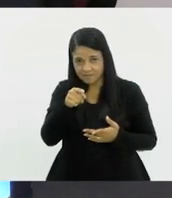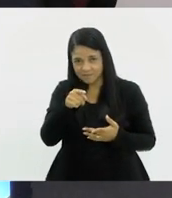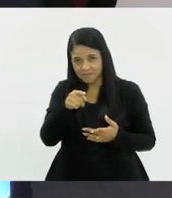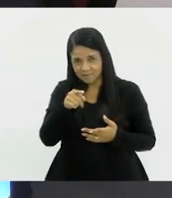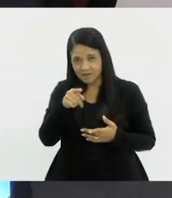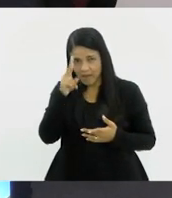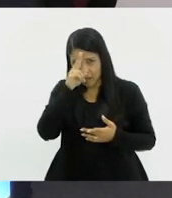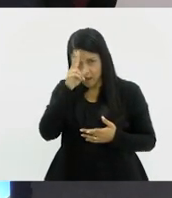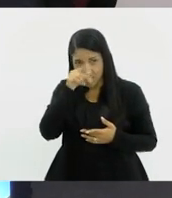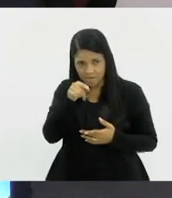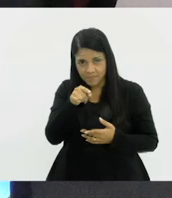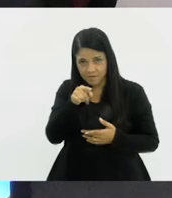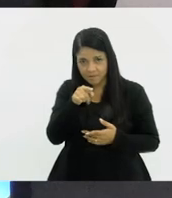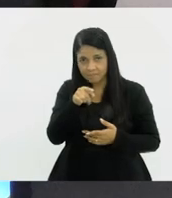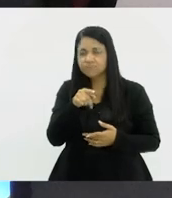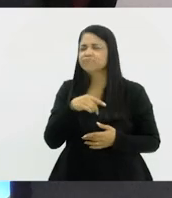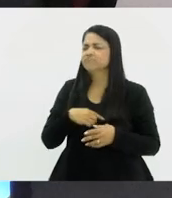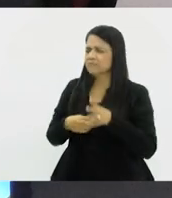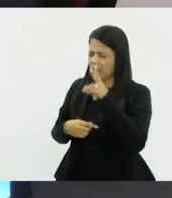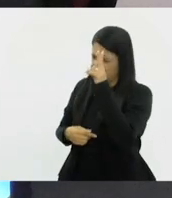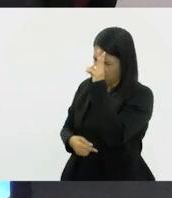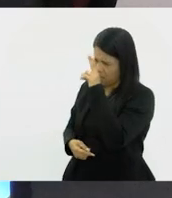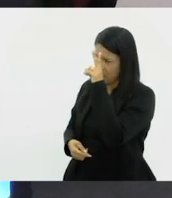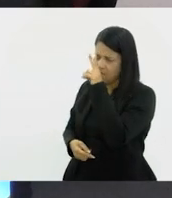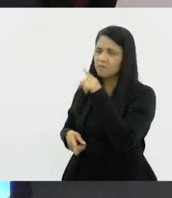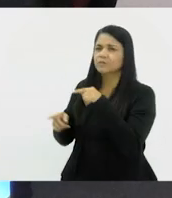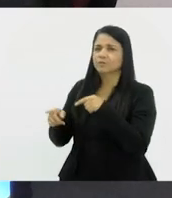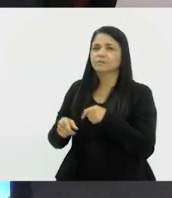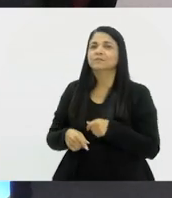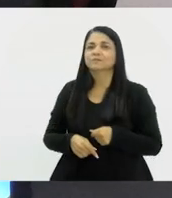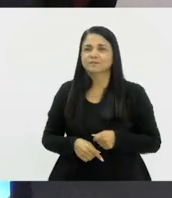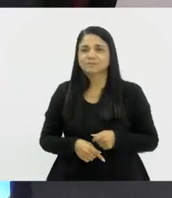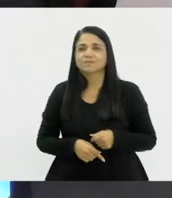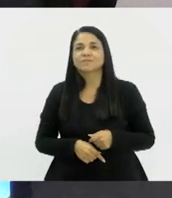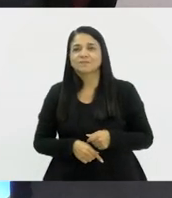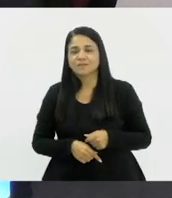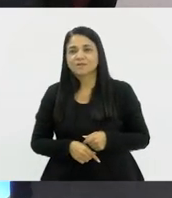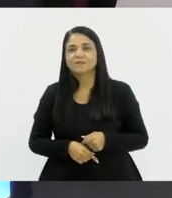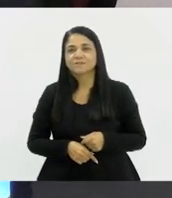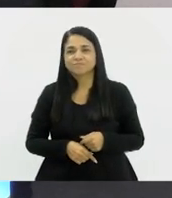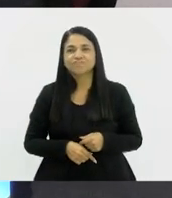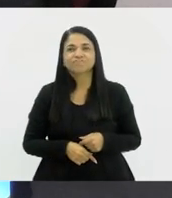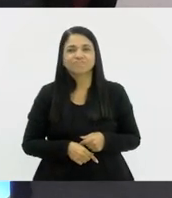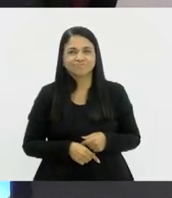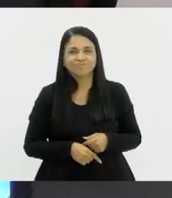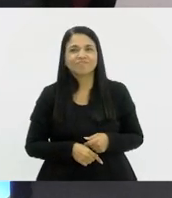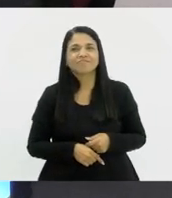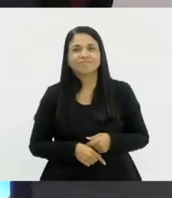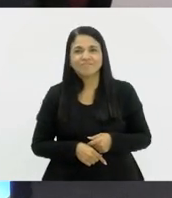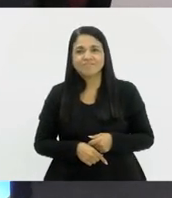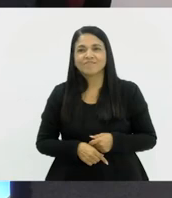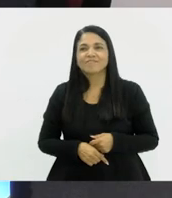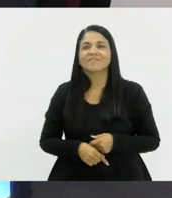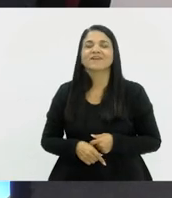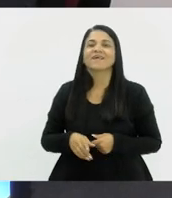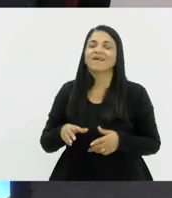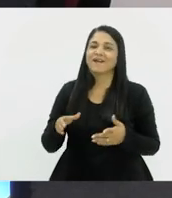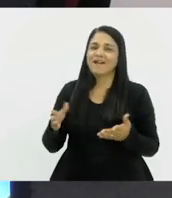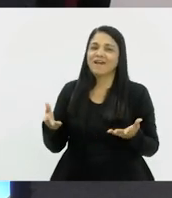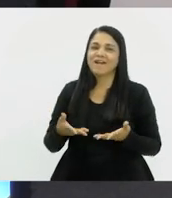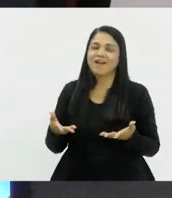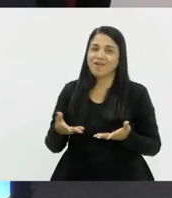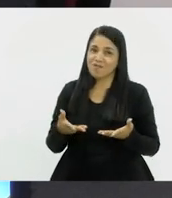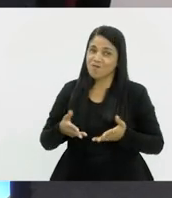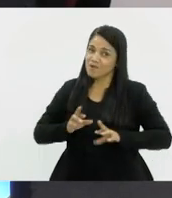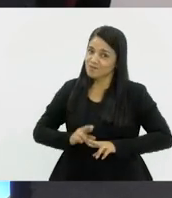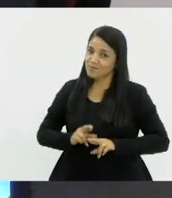essa que eu contei agora lembro lembro do aborrecimento não me lembro não participou de cons agora é o